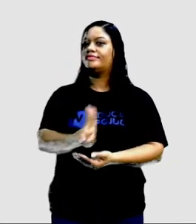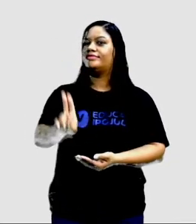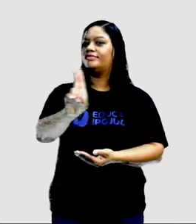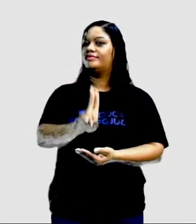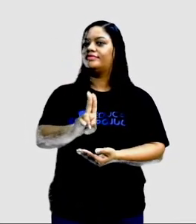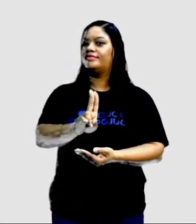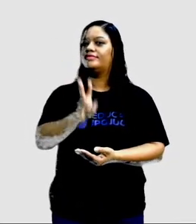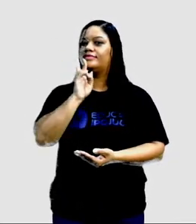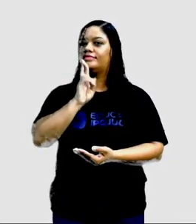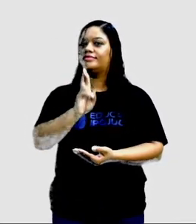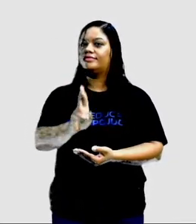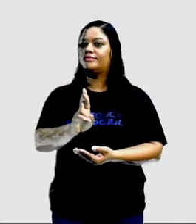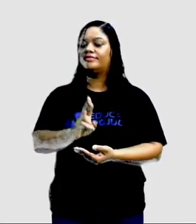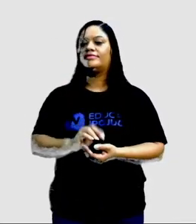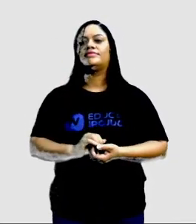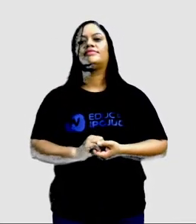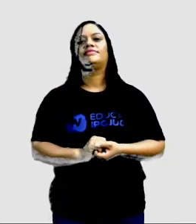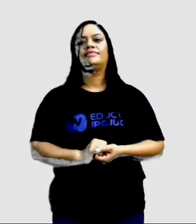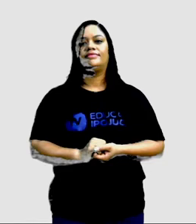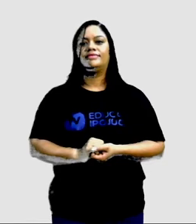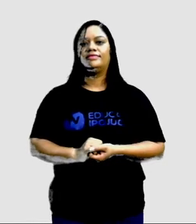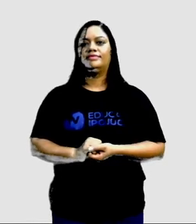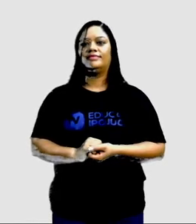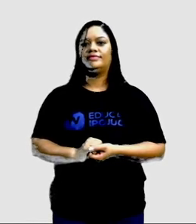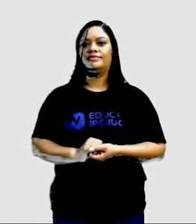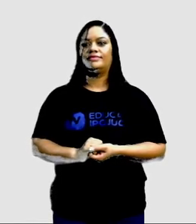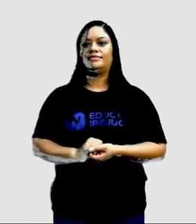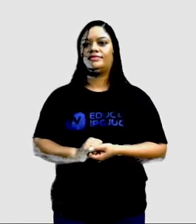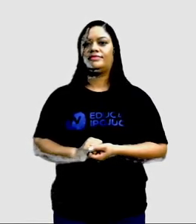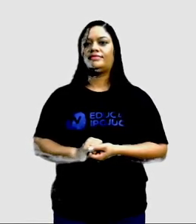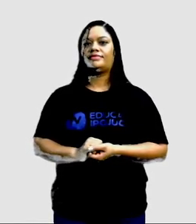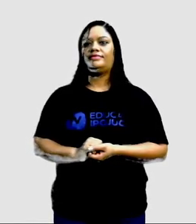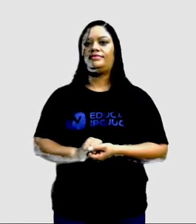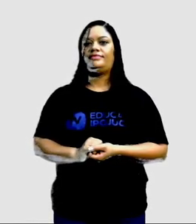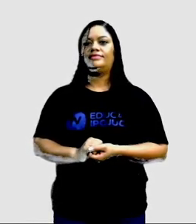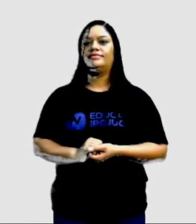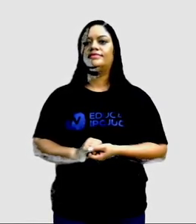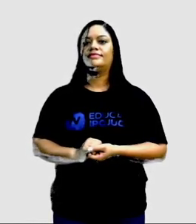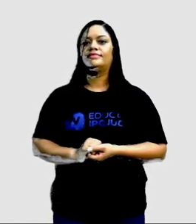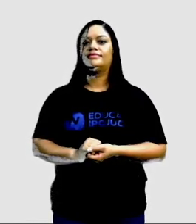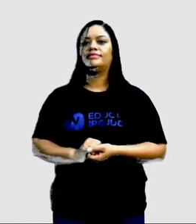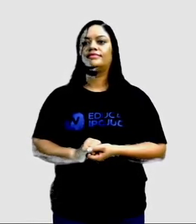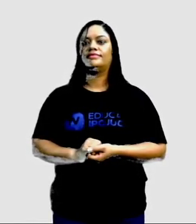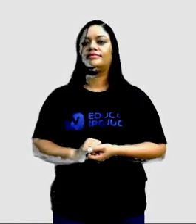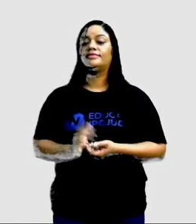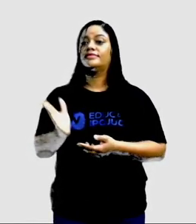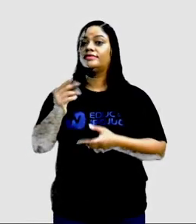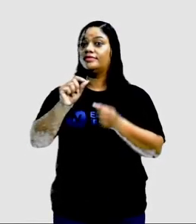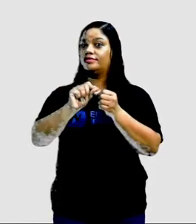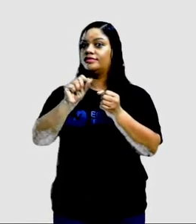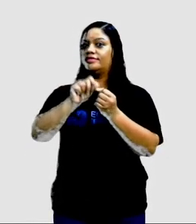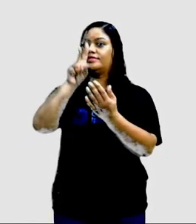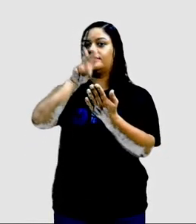as que são as sílabas, não é isso? Que vamos completar? Então vamos